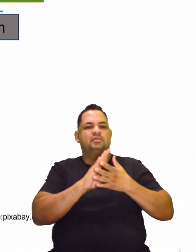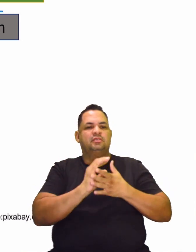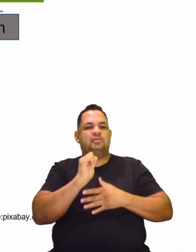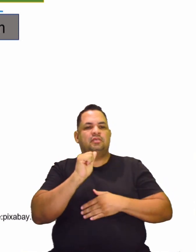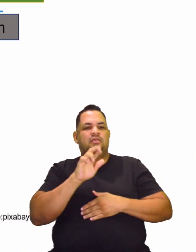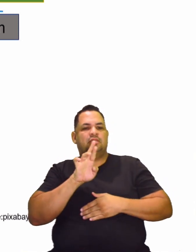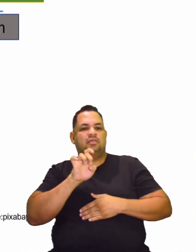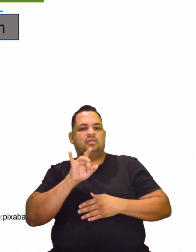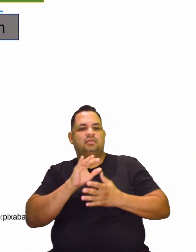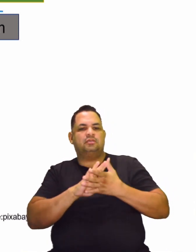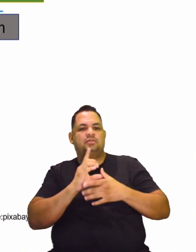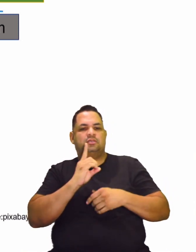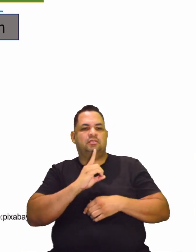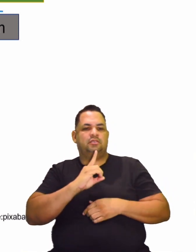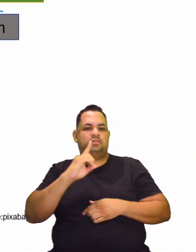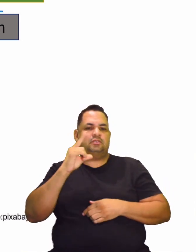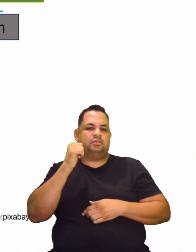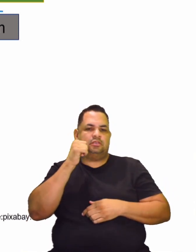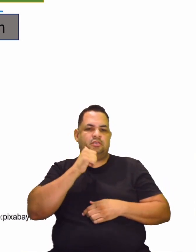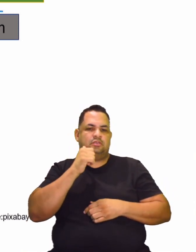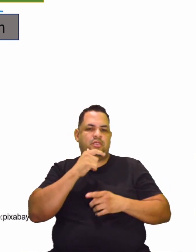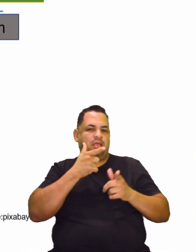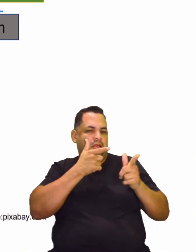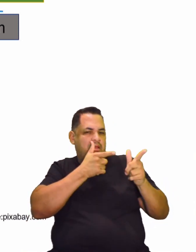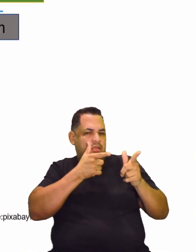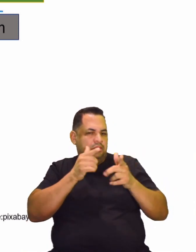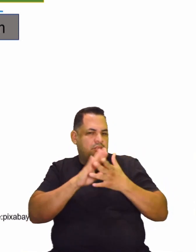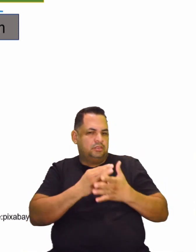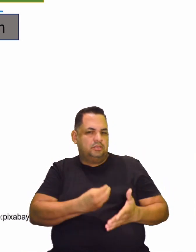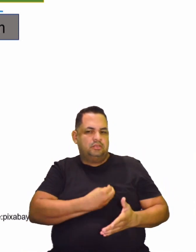Artemis, deusa da caça e da vida selvagem.